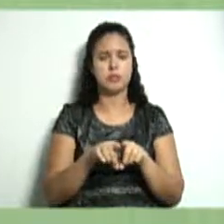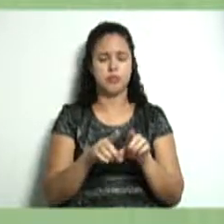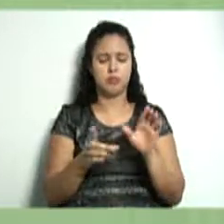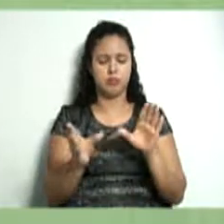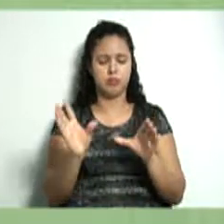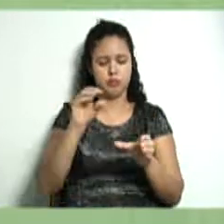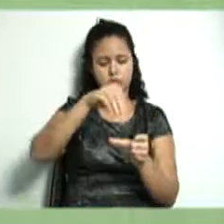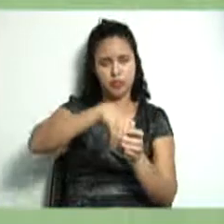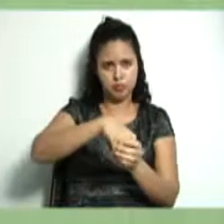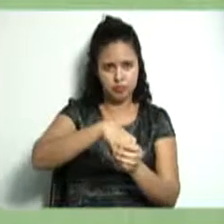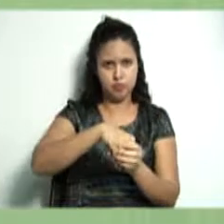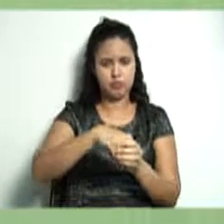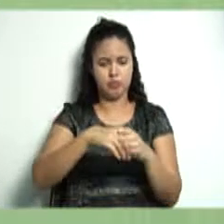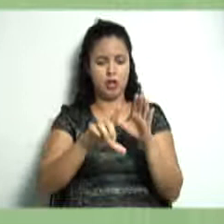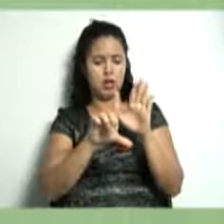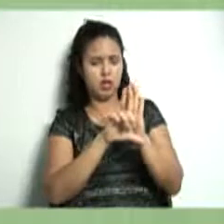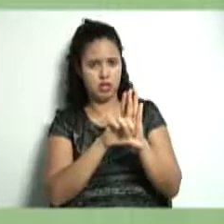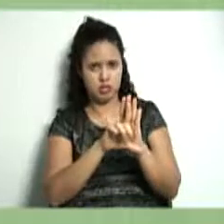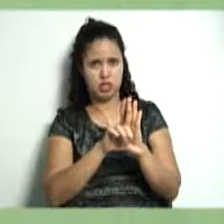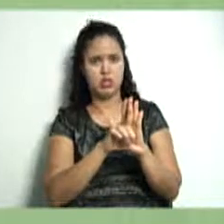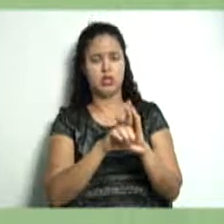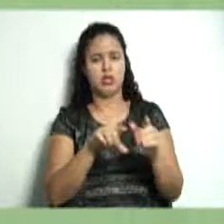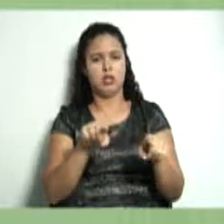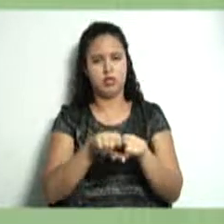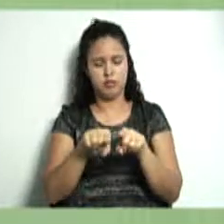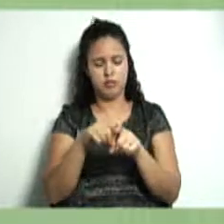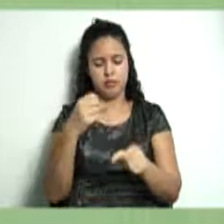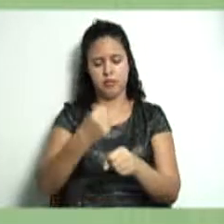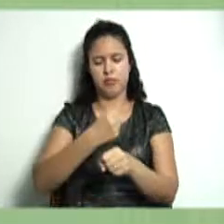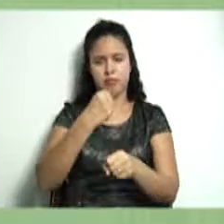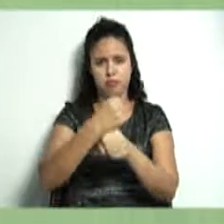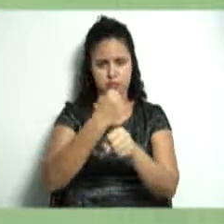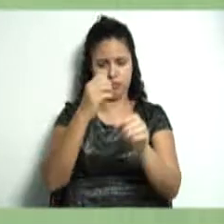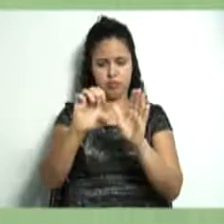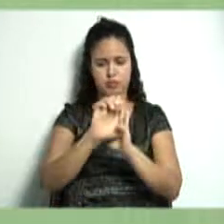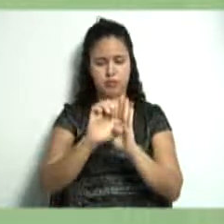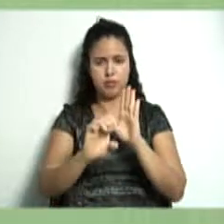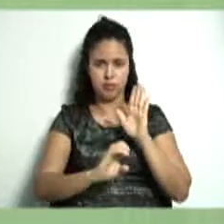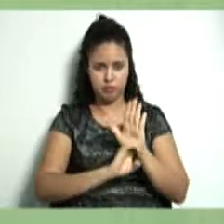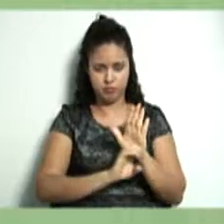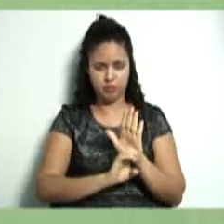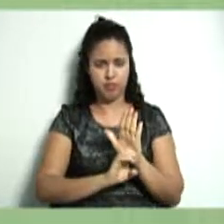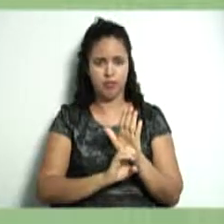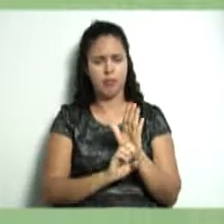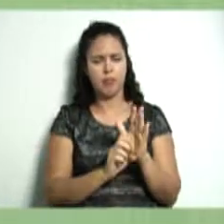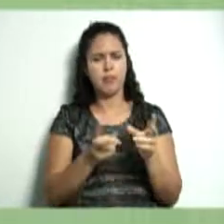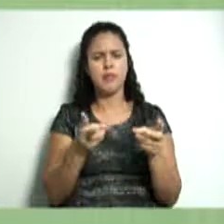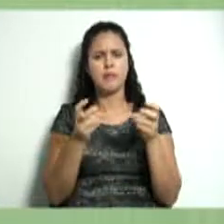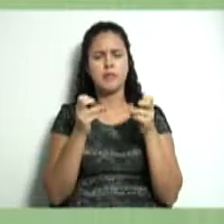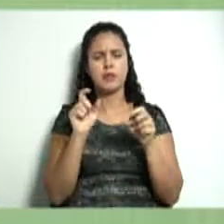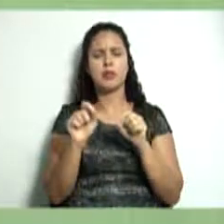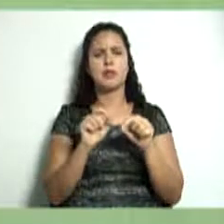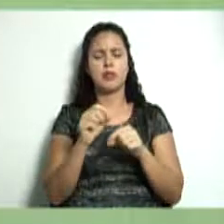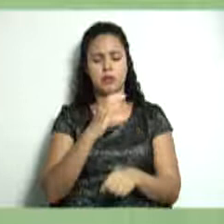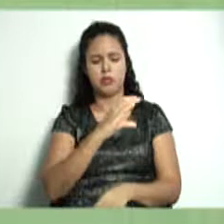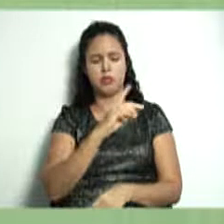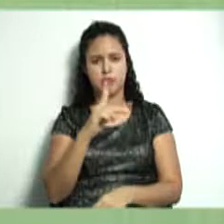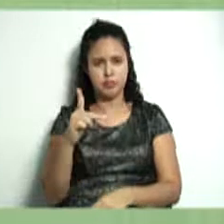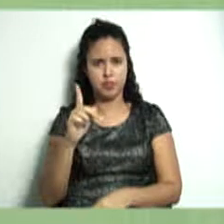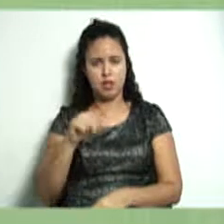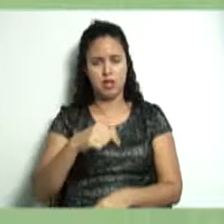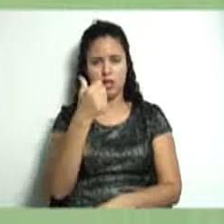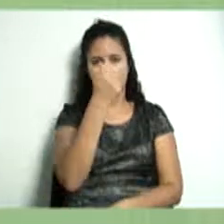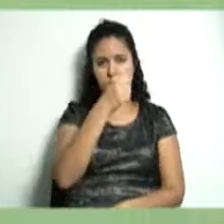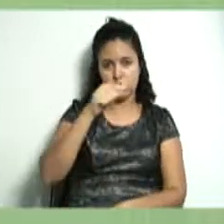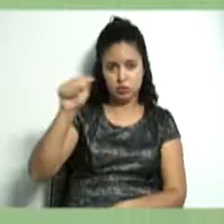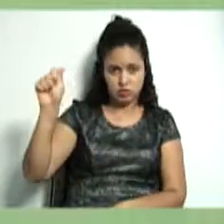essa construção estatutária, nós vemos aqui que a cooperativa é uma